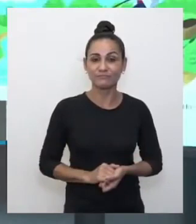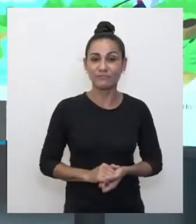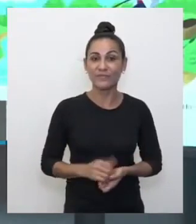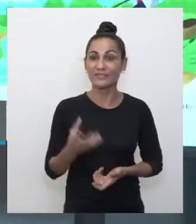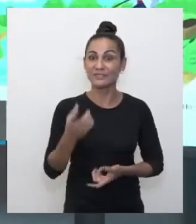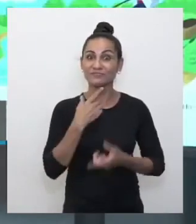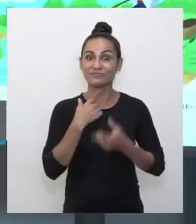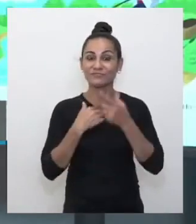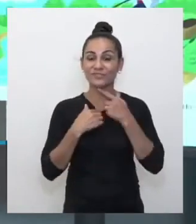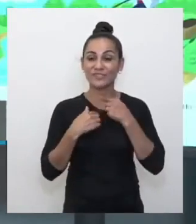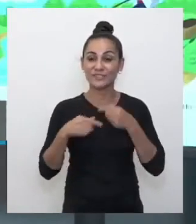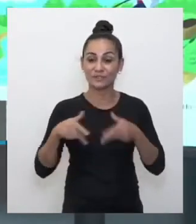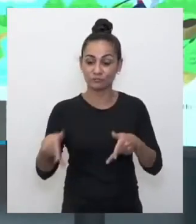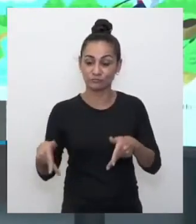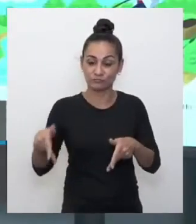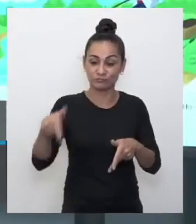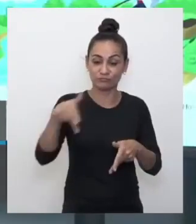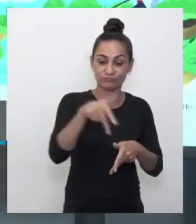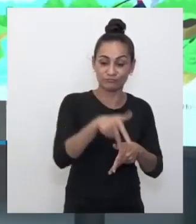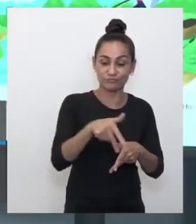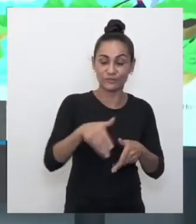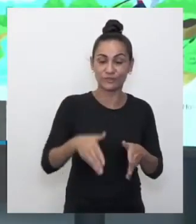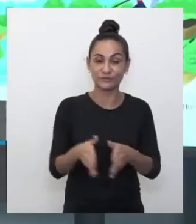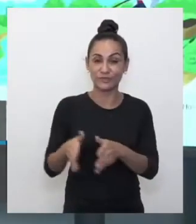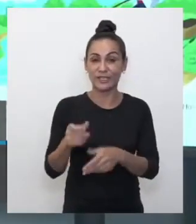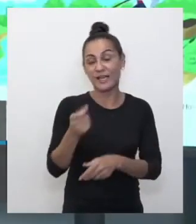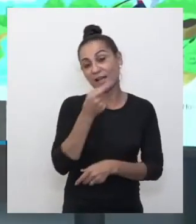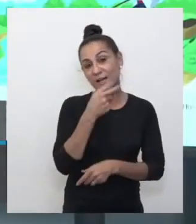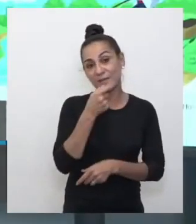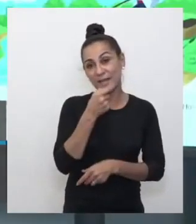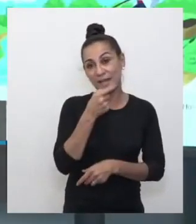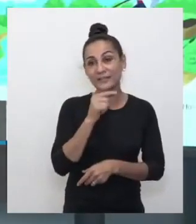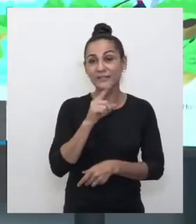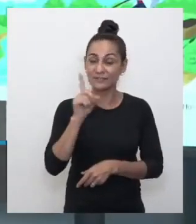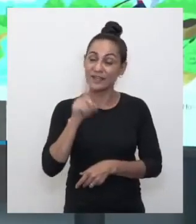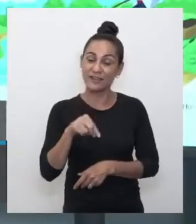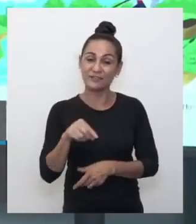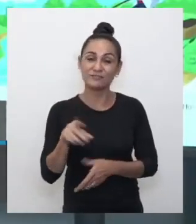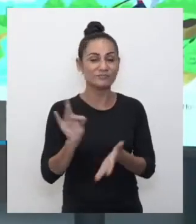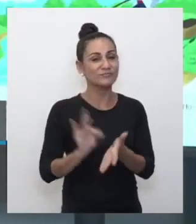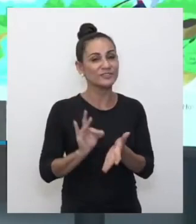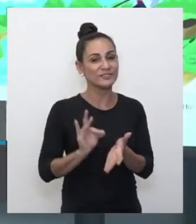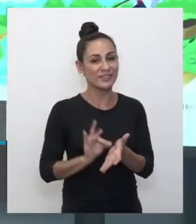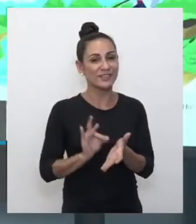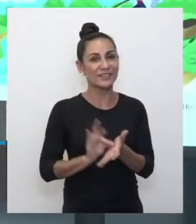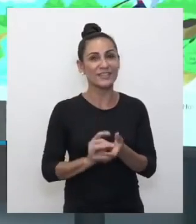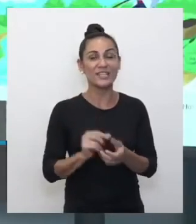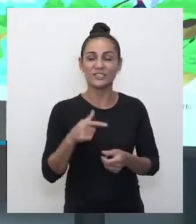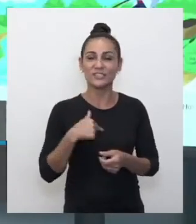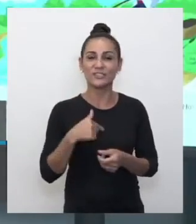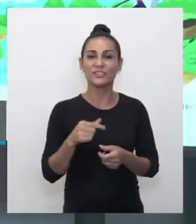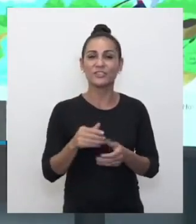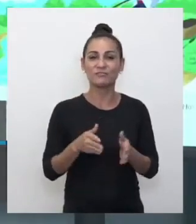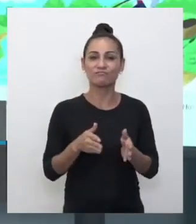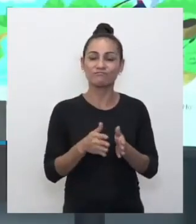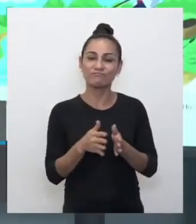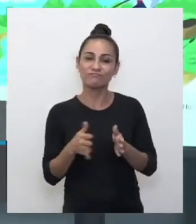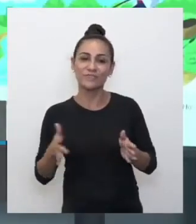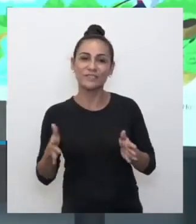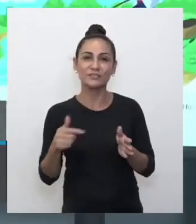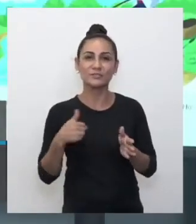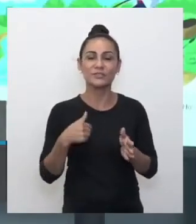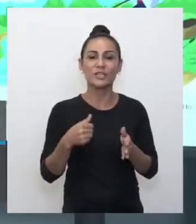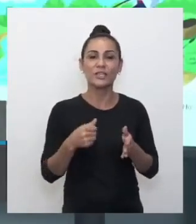queria passar para o outro lado do rio. Exato, a piada era sobre isso aí, né, Ed? Então a gente tinha esse momento aí que vocês